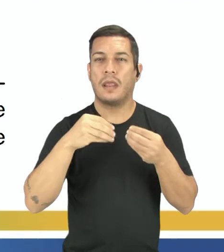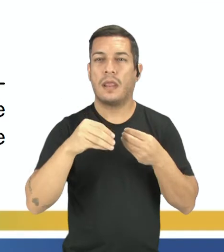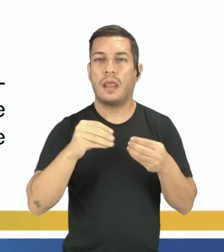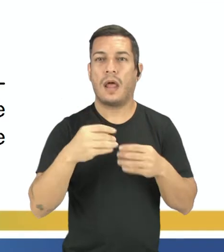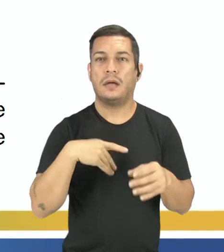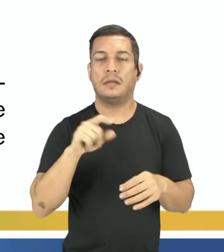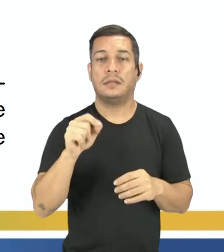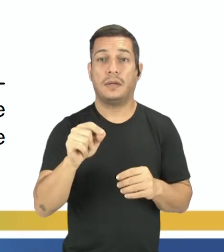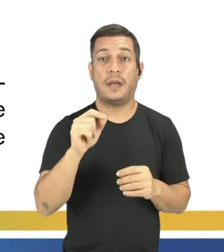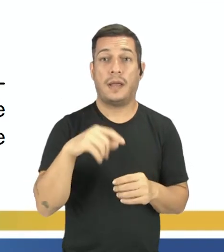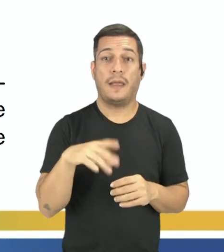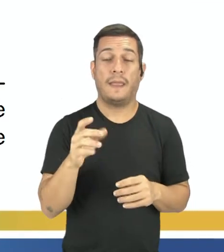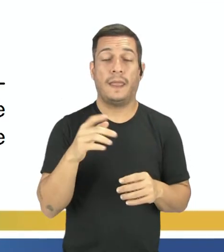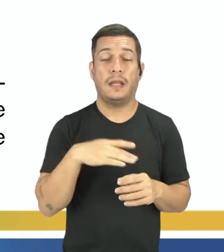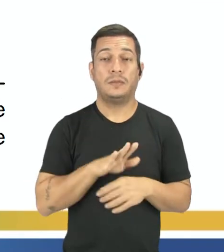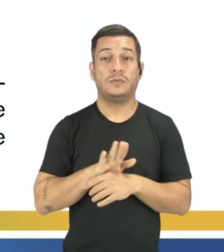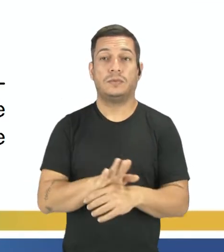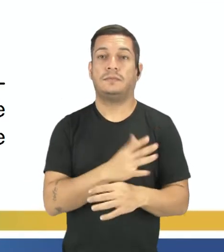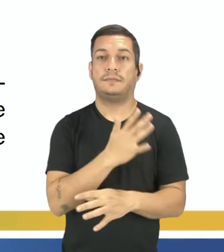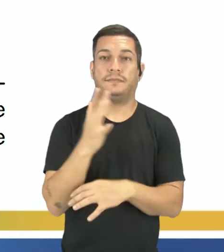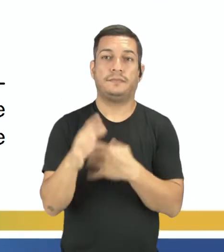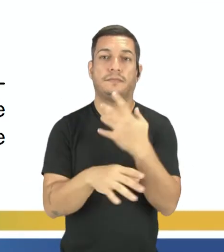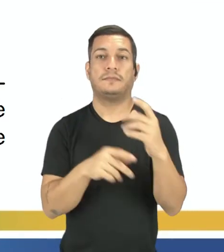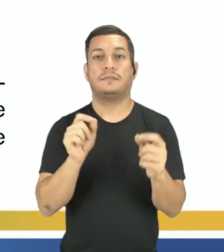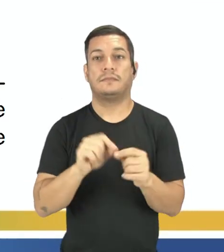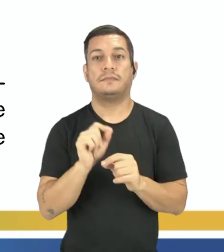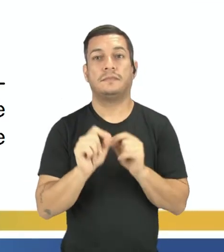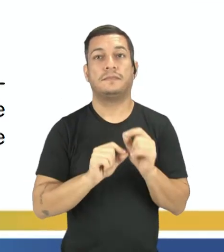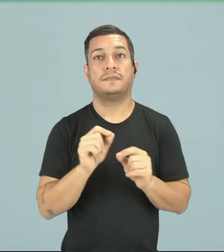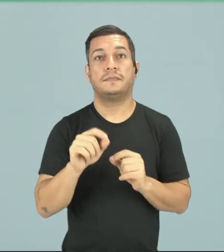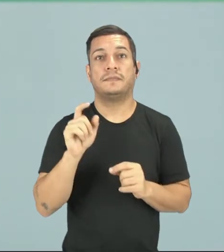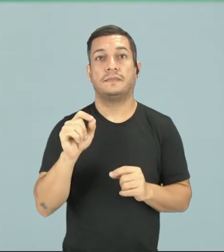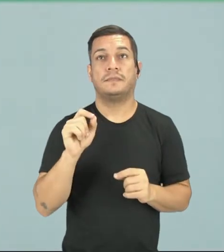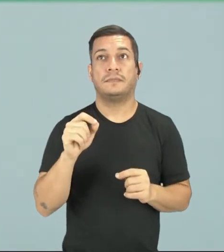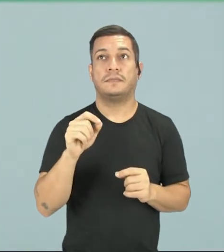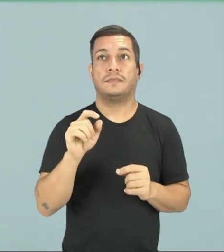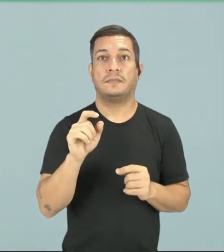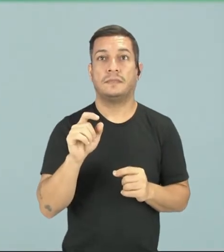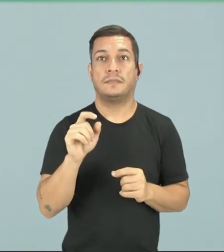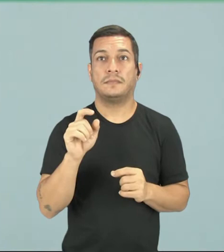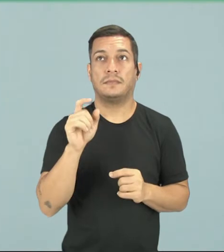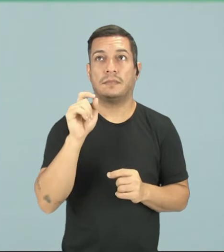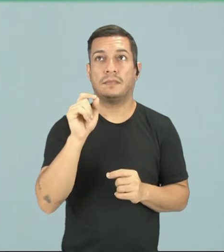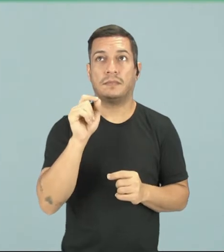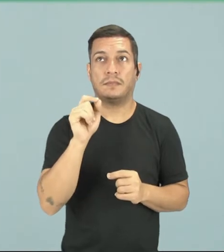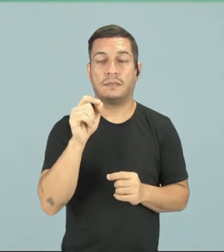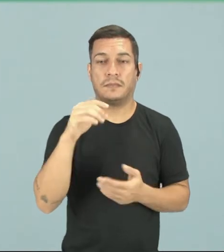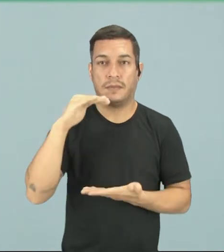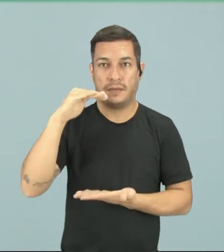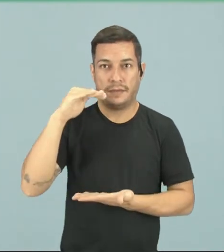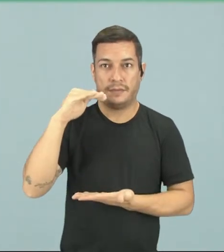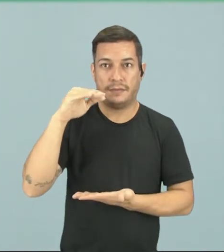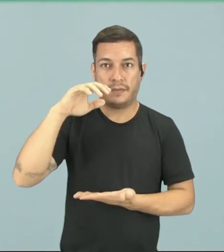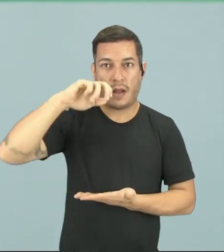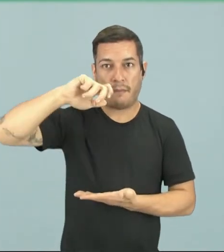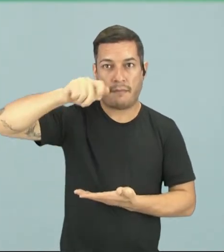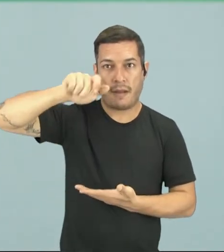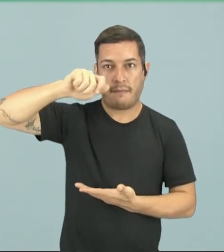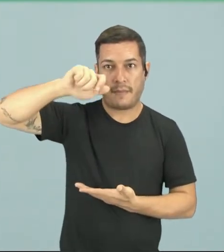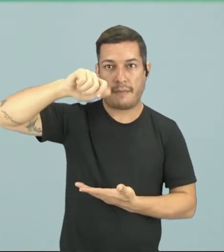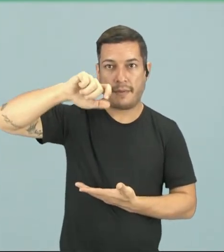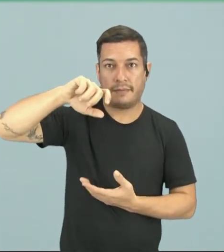questão do meio ambiente. Ela é feita daquela partezinha lá, o gargalho da garrafa, você tira a